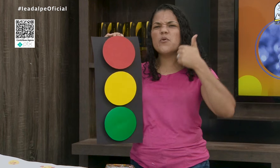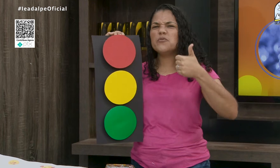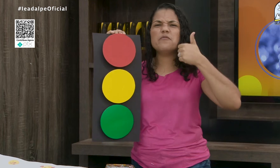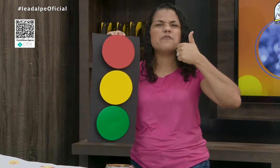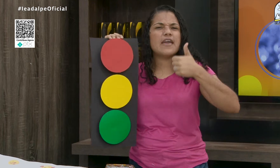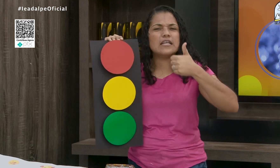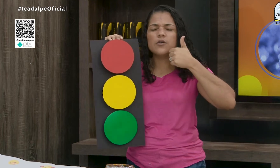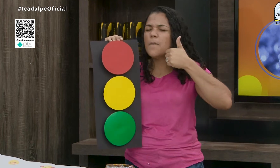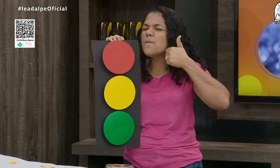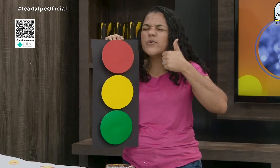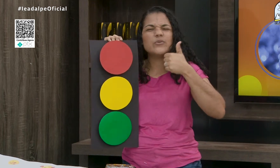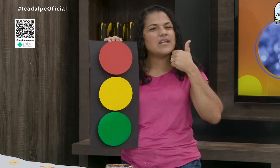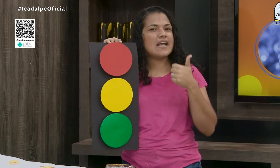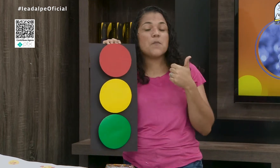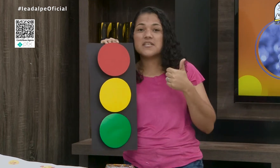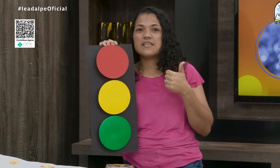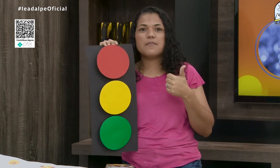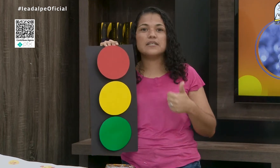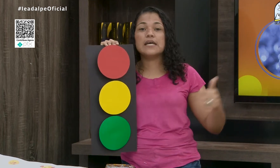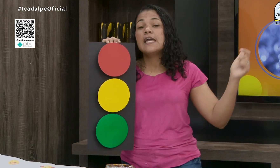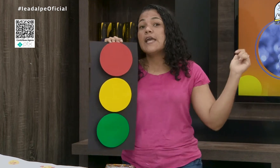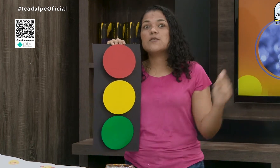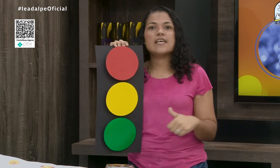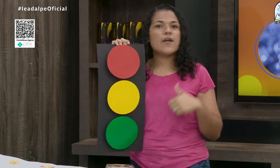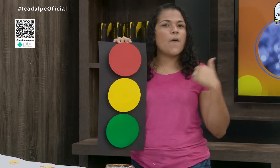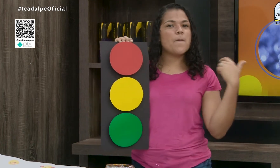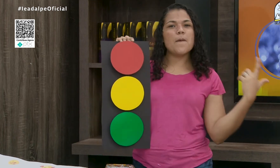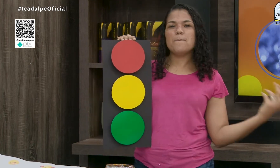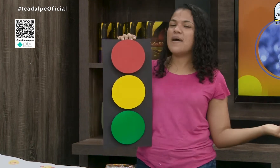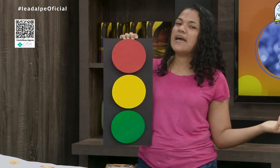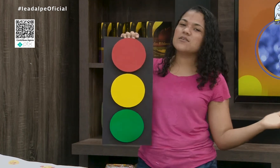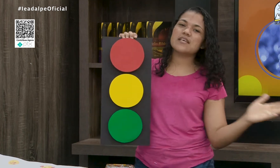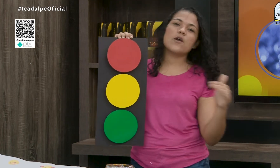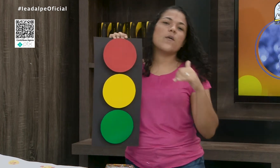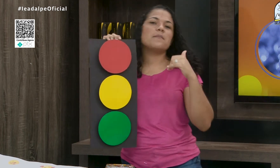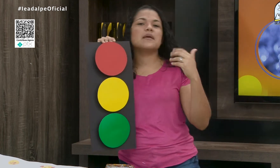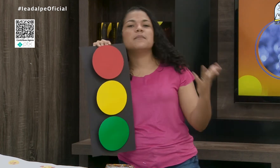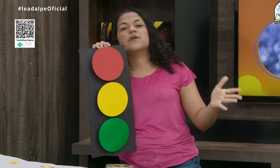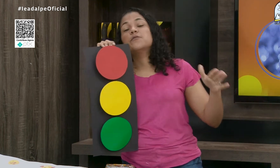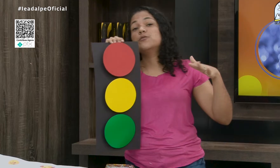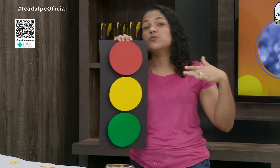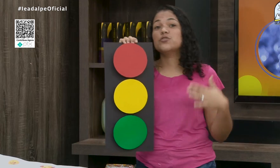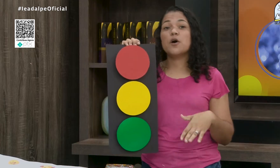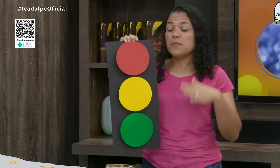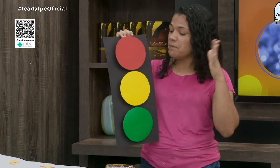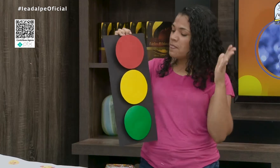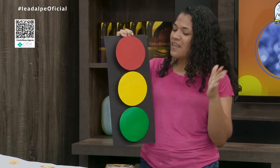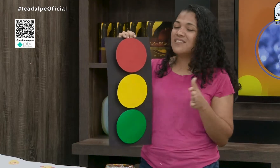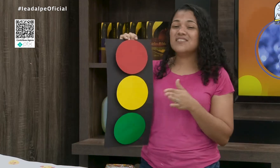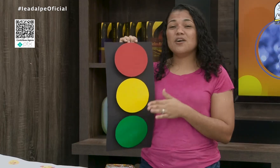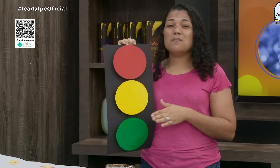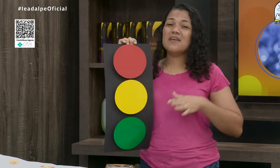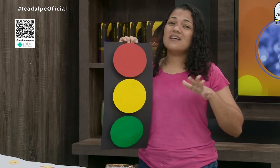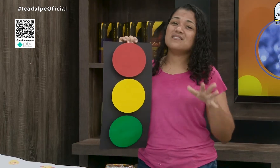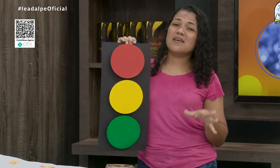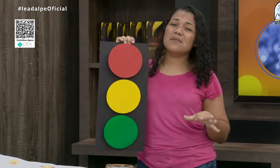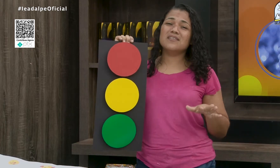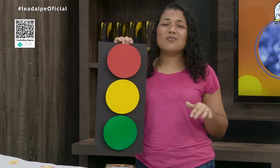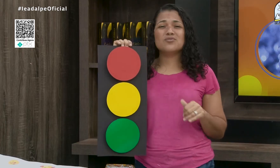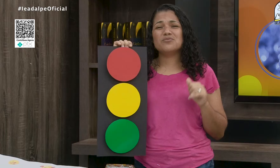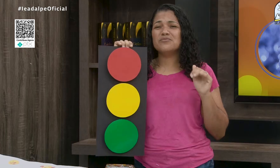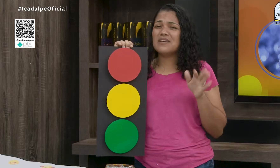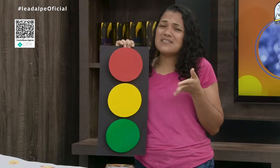foi muito verde, ó, muito legal minha semana. Eu saí com o meu pai, eu saí com a minha mãe, eu fui no shopping. Tia, ó, minha